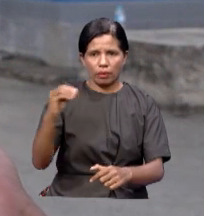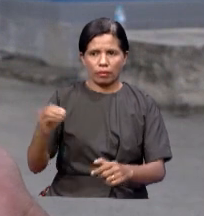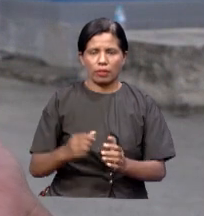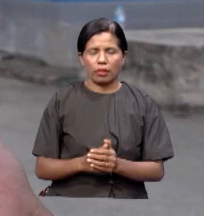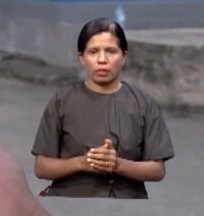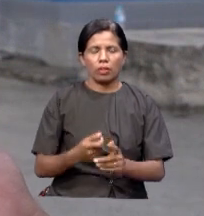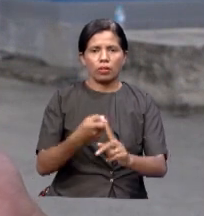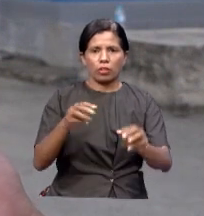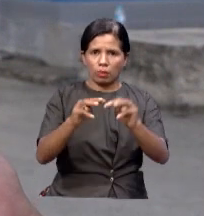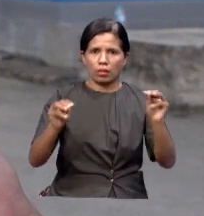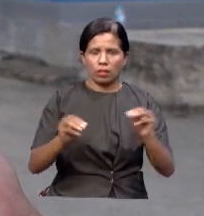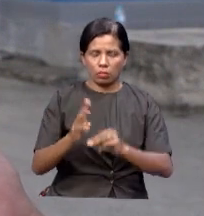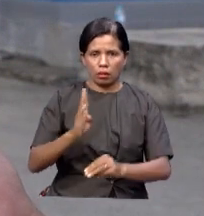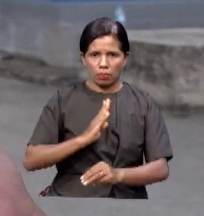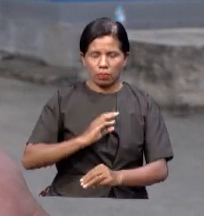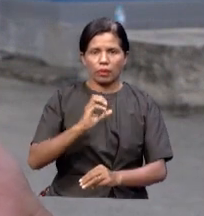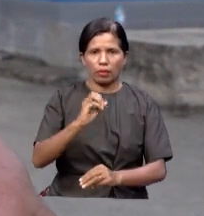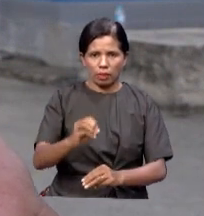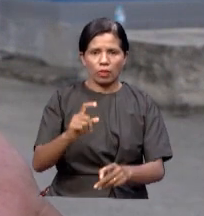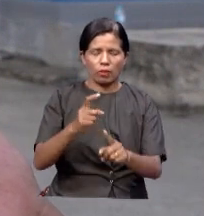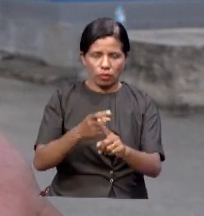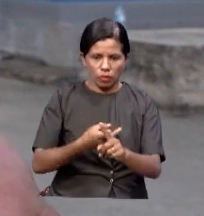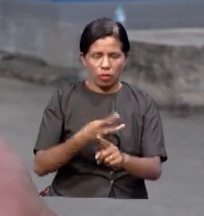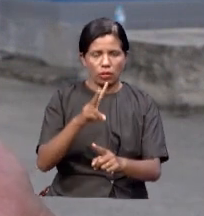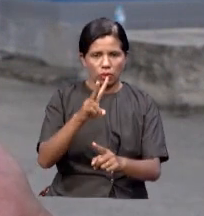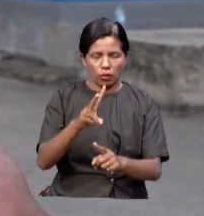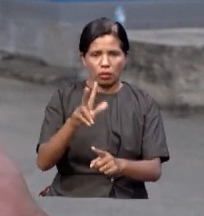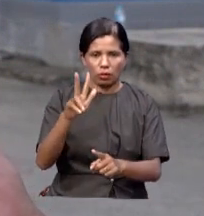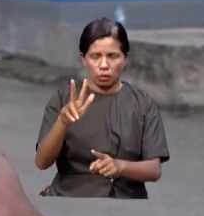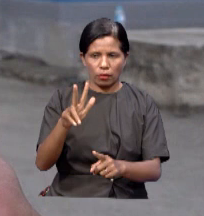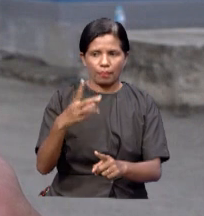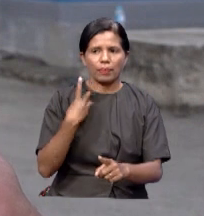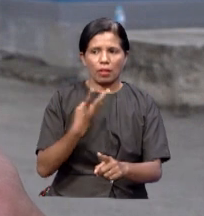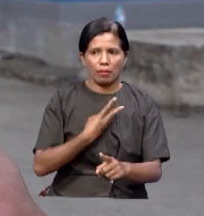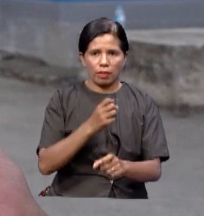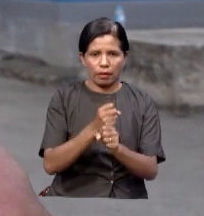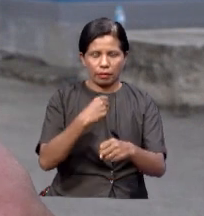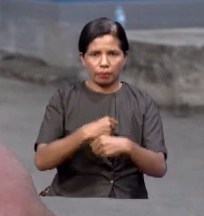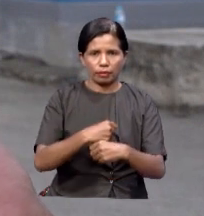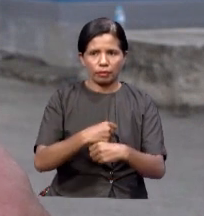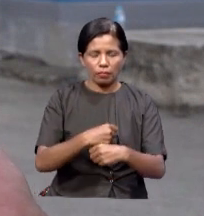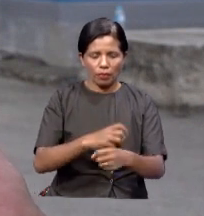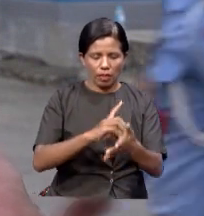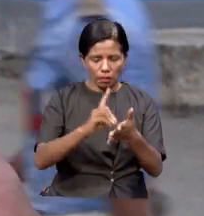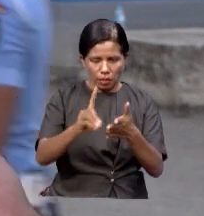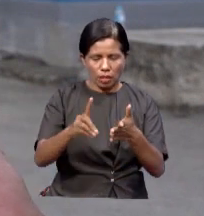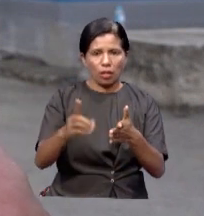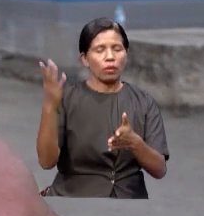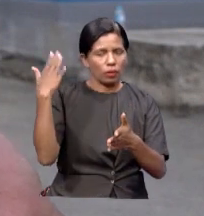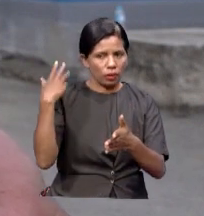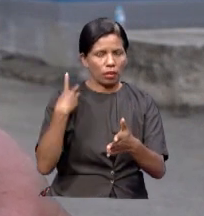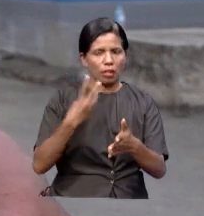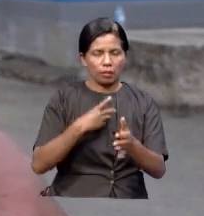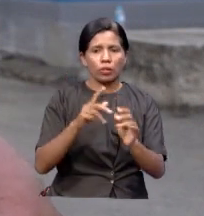autoridade municipal de Bobonaro, fulan rua tolu koteliba, ami halu survei, e semana kotukne hahu na si